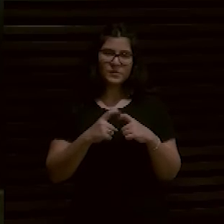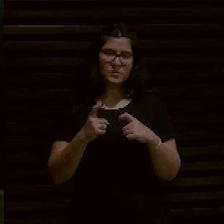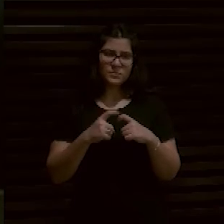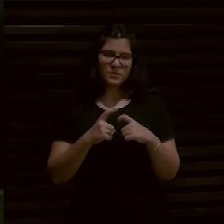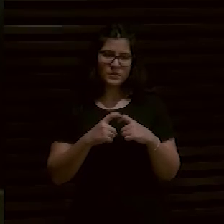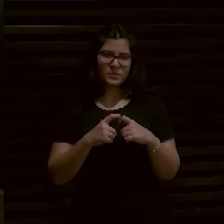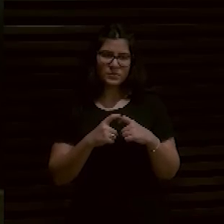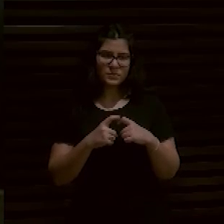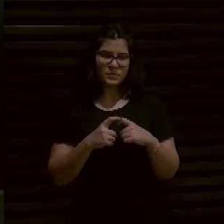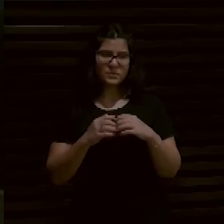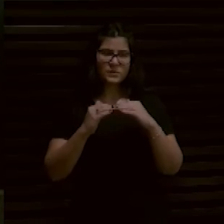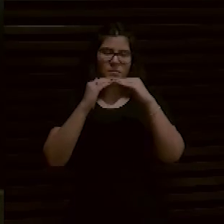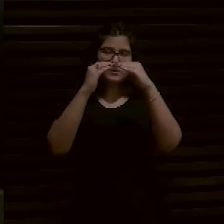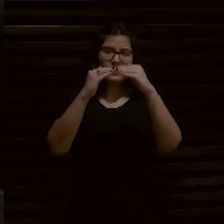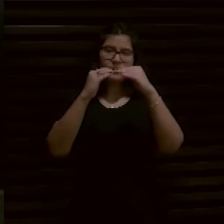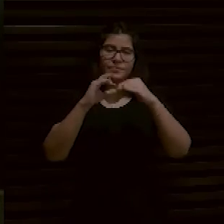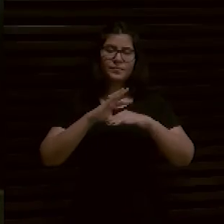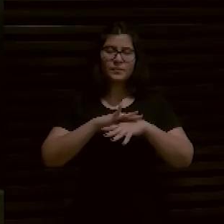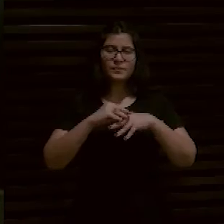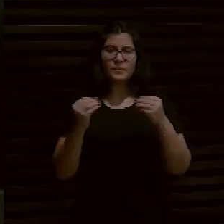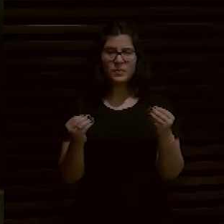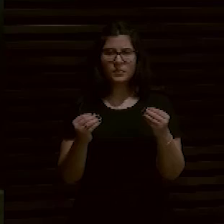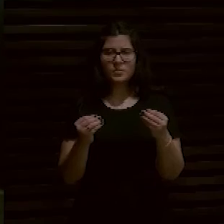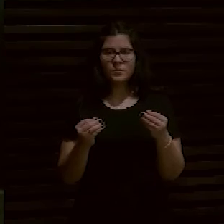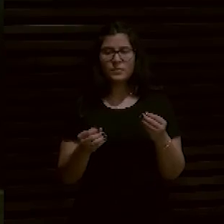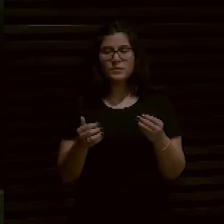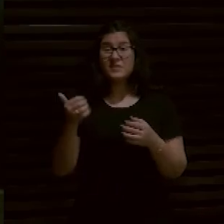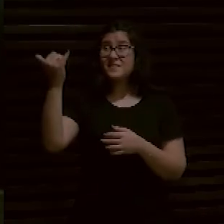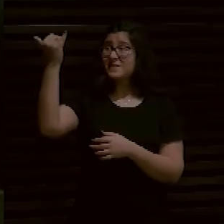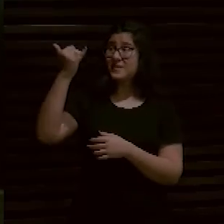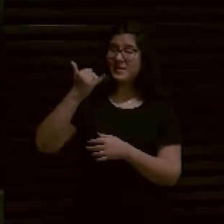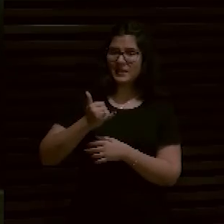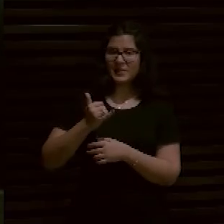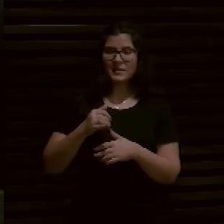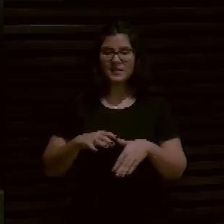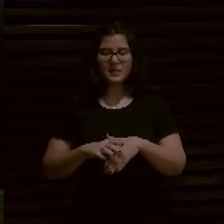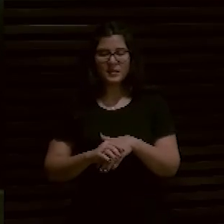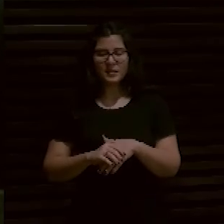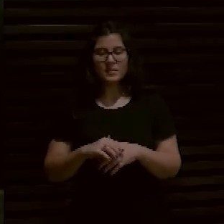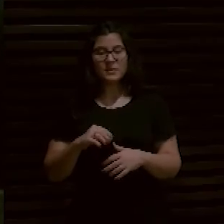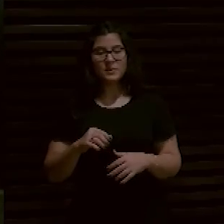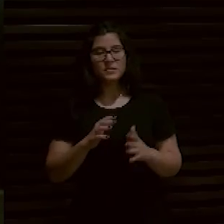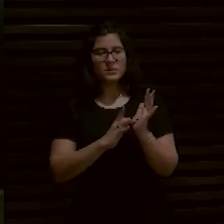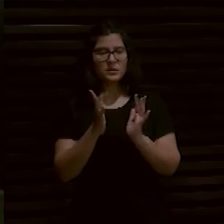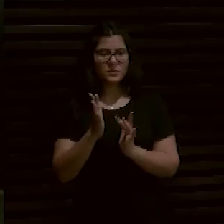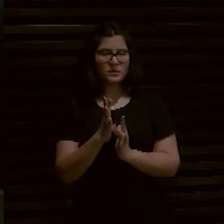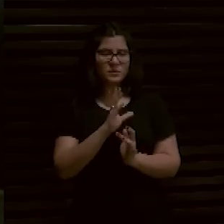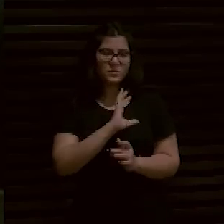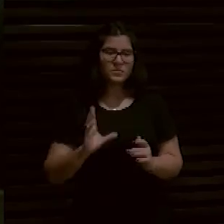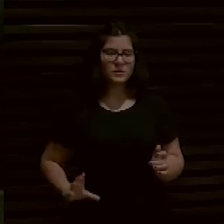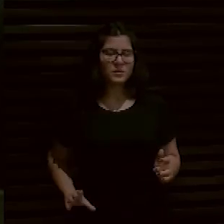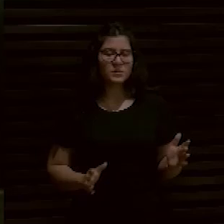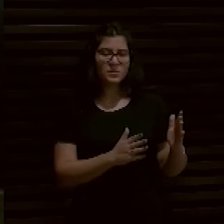médicos. A cura vem de e em Jesus Cristo. E é para os que são